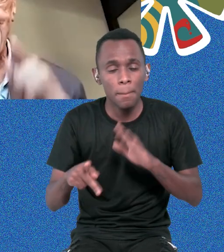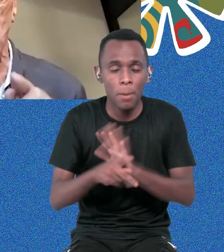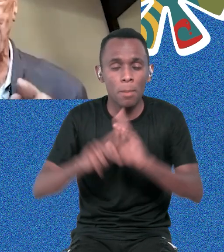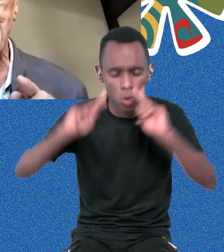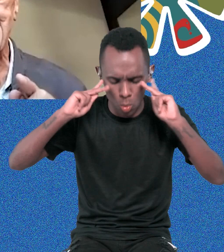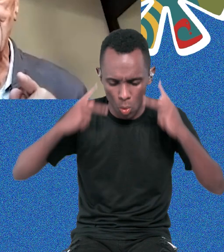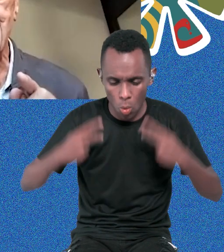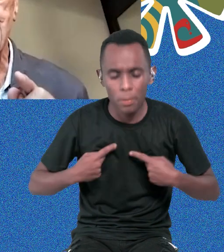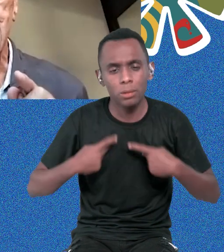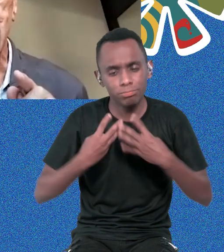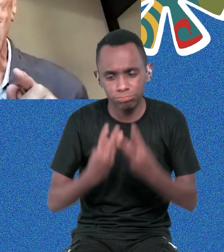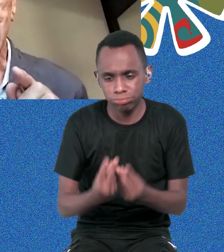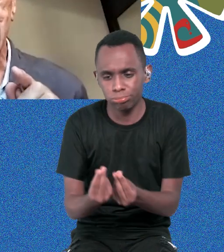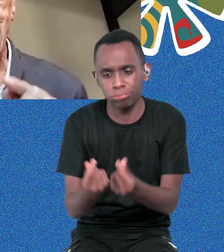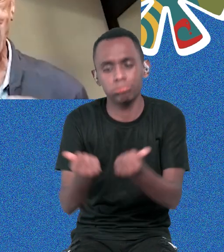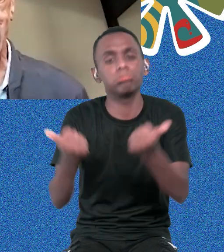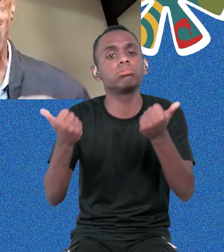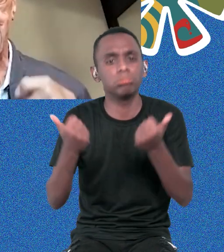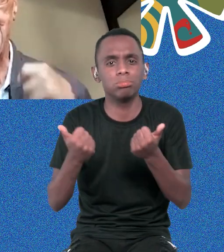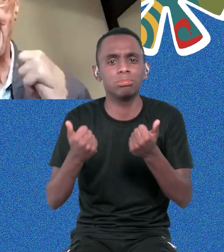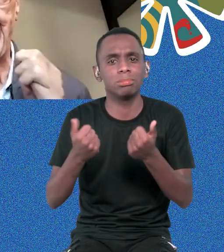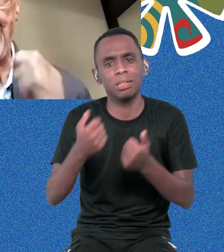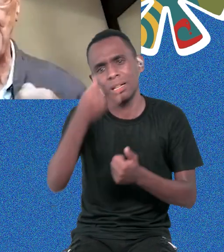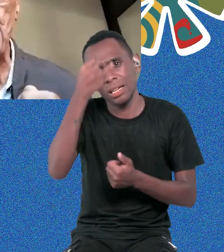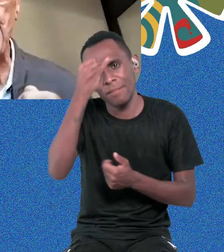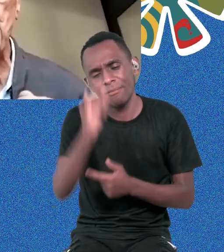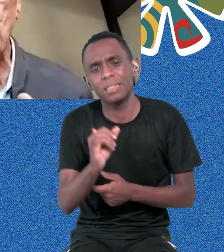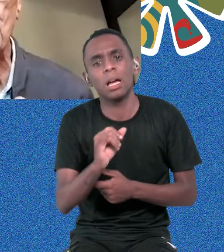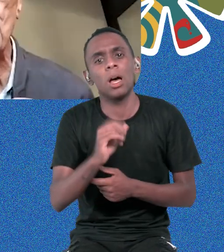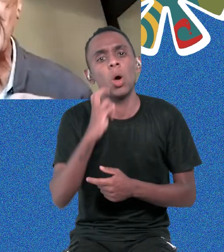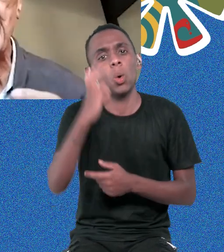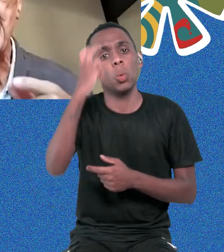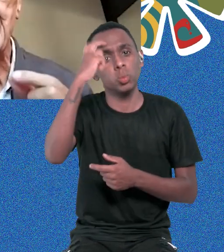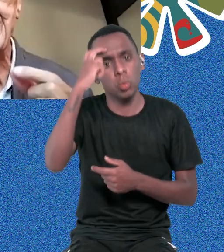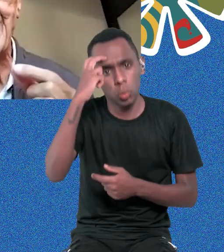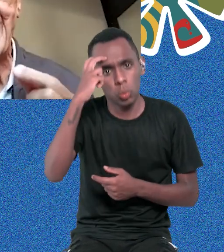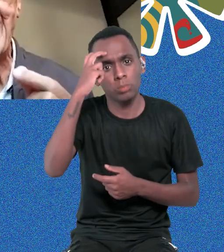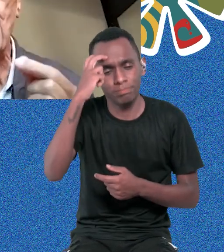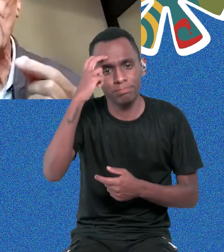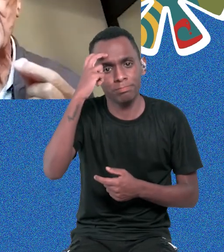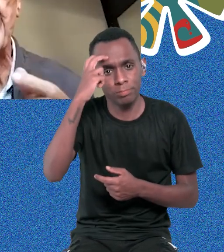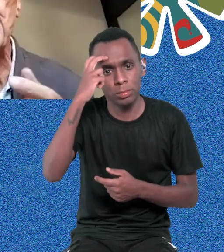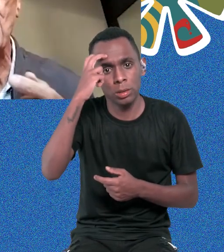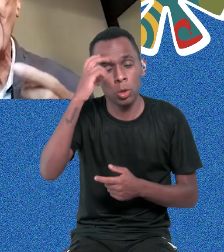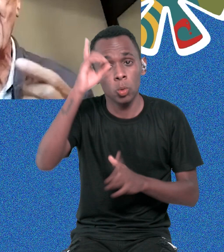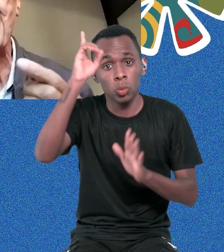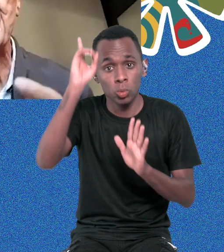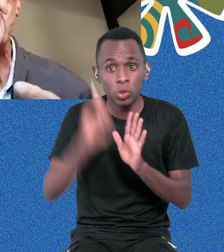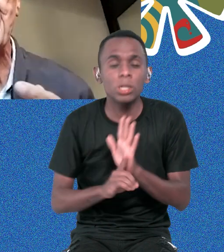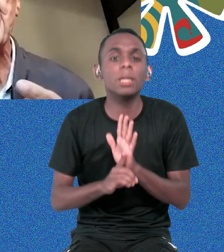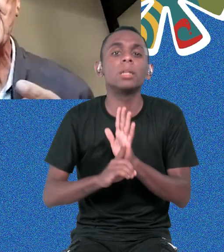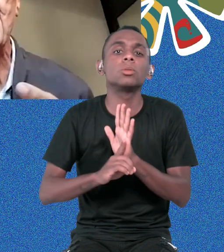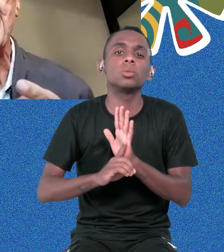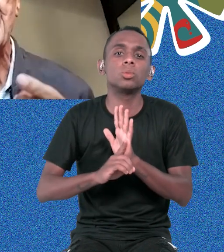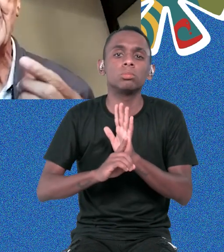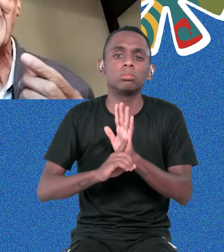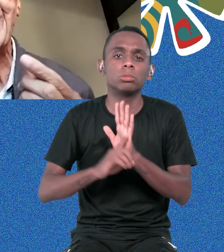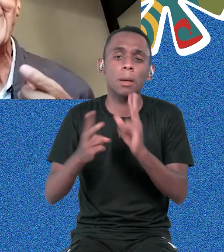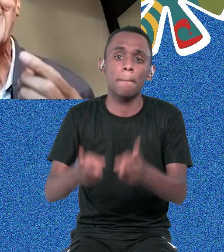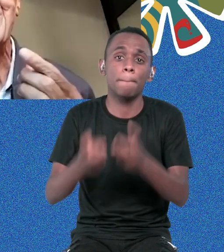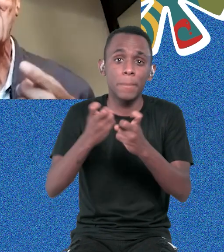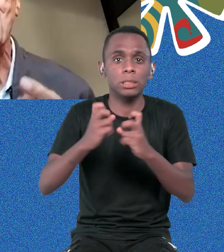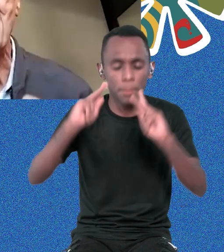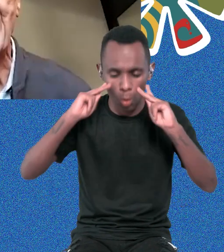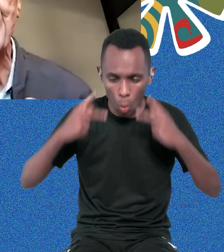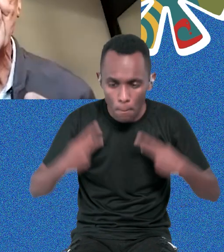de desumanização, de negar o direito à cultura, de negar o direito ao reconhecimento de